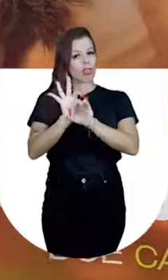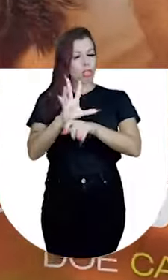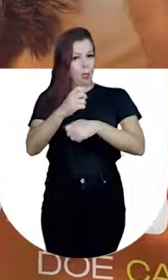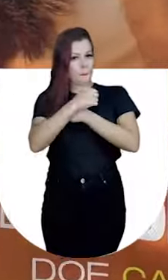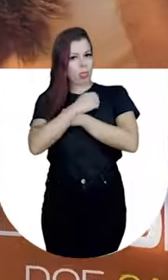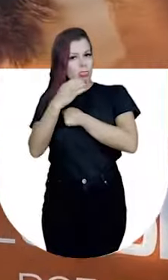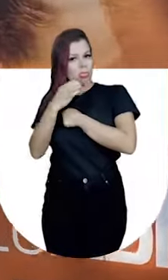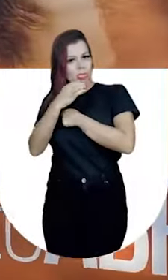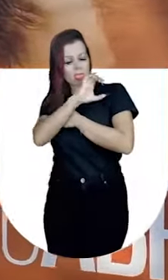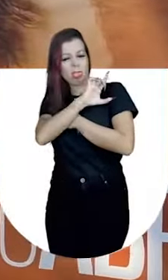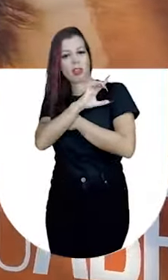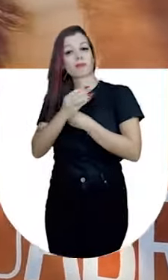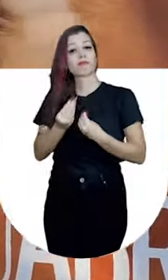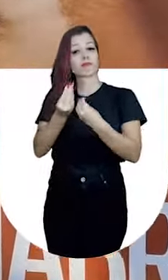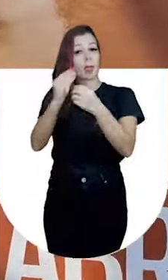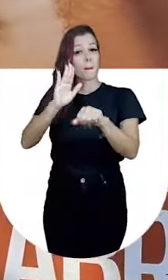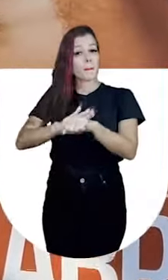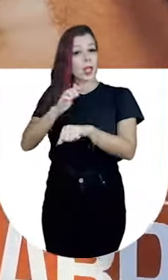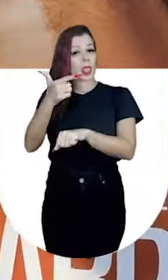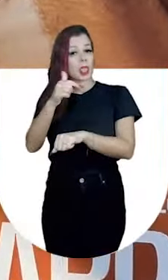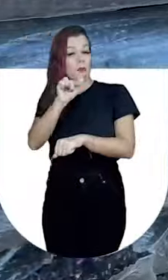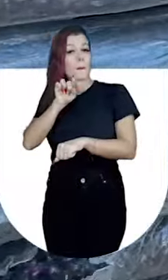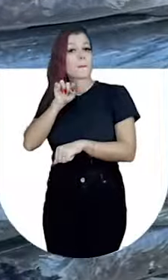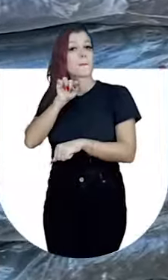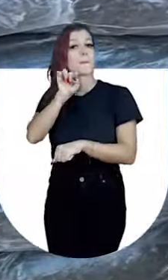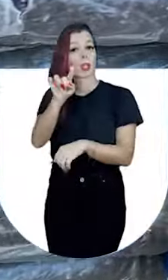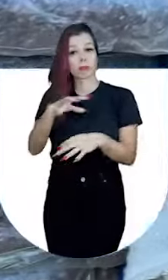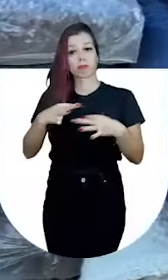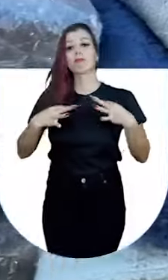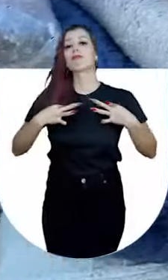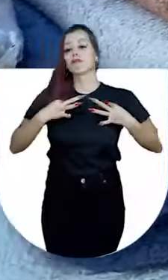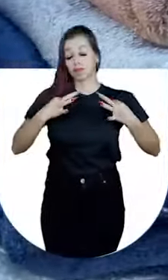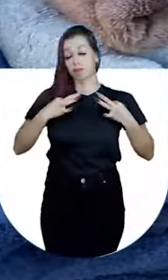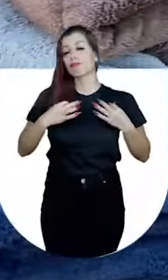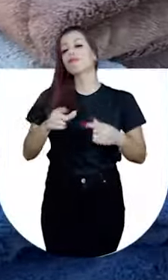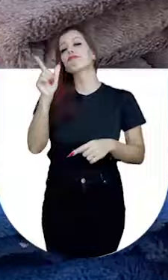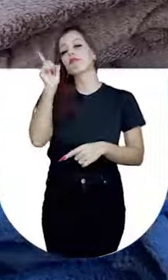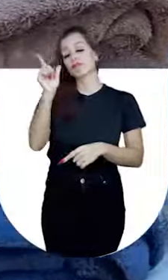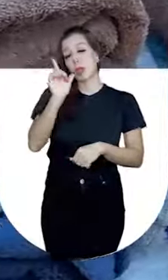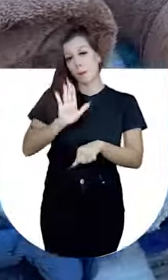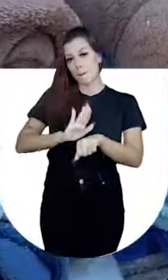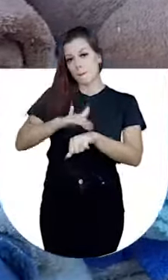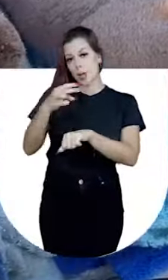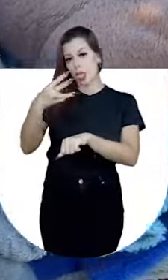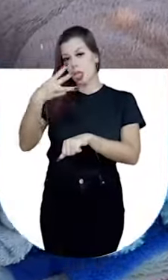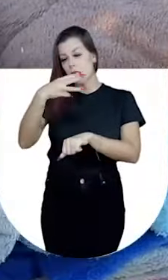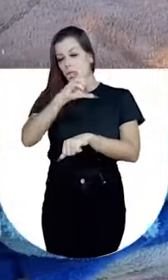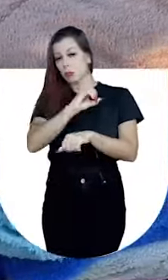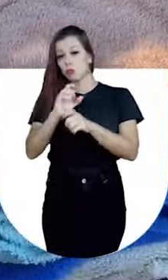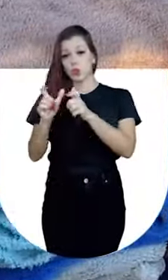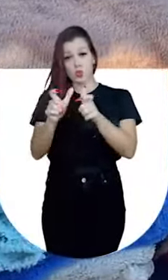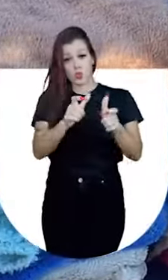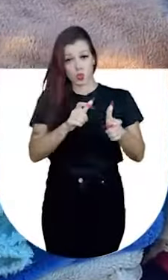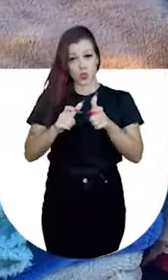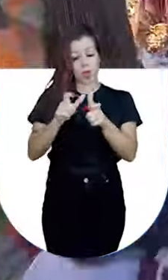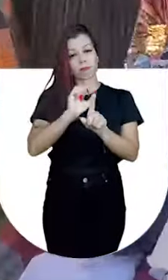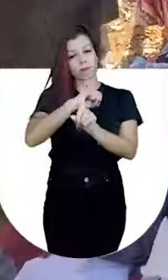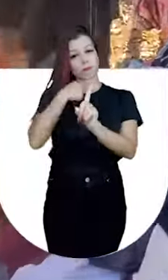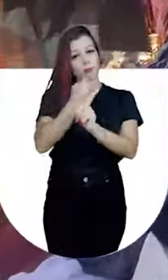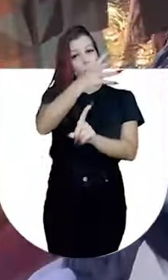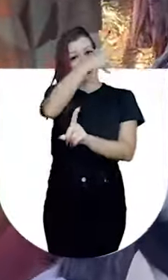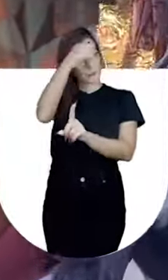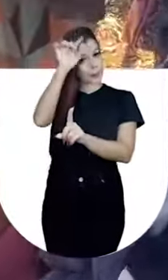A campanha Seu Abraço Aquece distribuiu mais de 127 mil peças arrecadadas para mais de 300